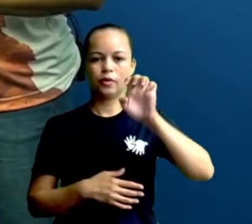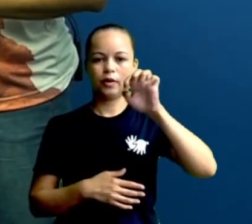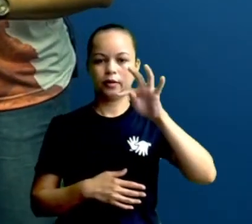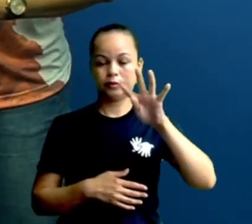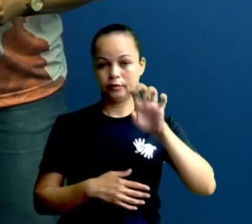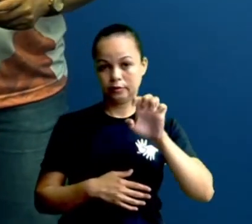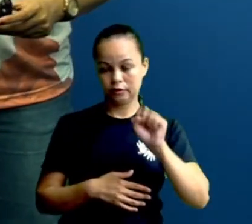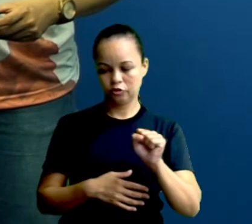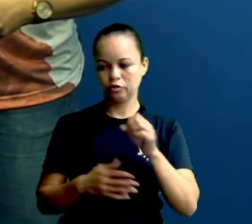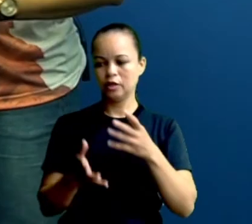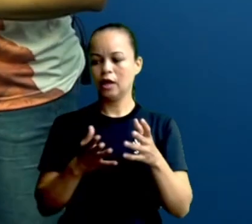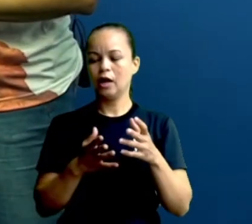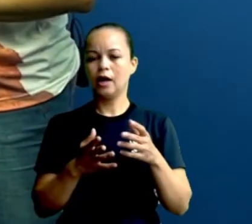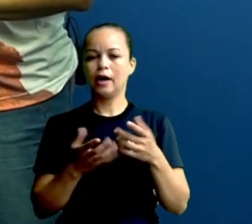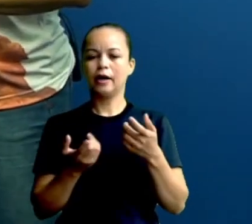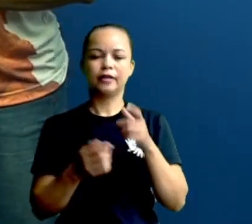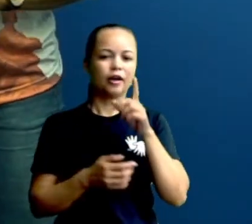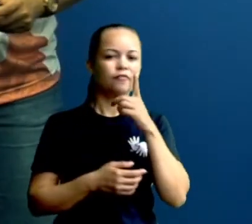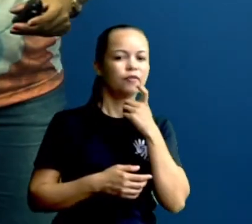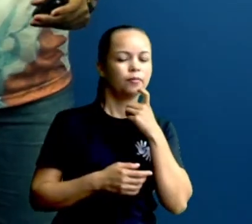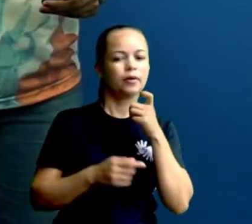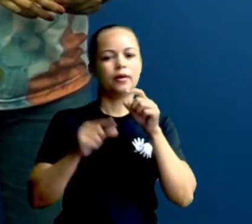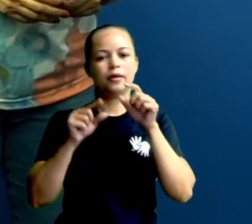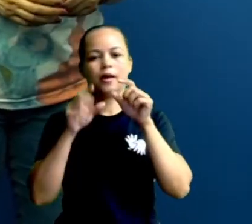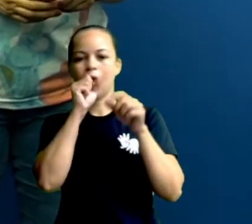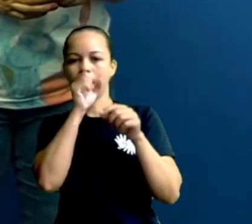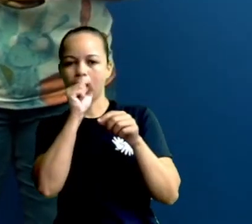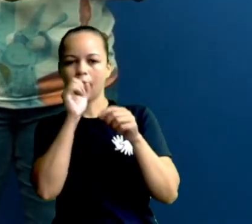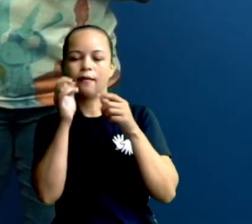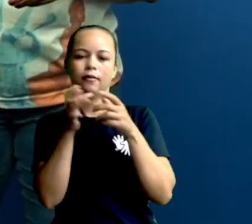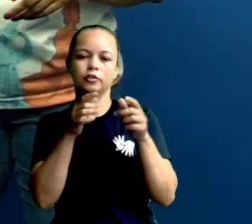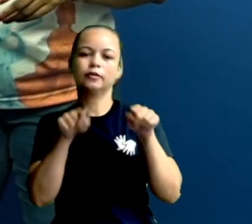ângulos. E a vermelha com a laranja, a